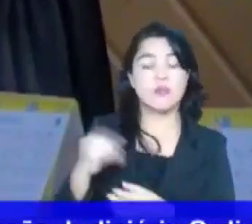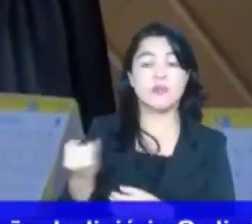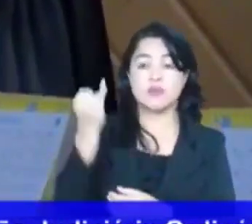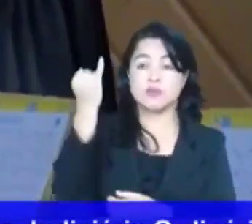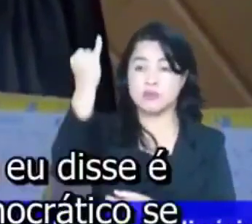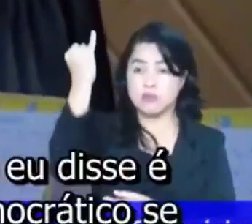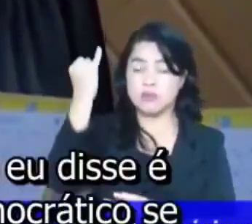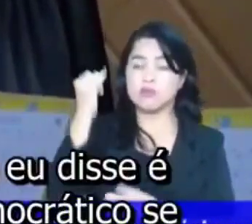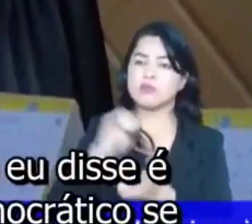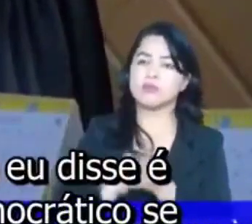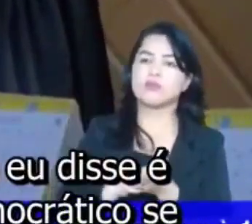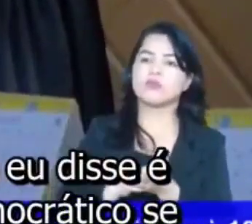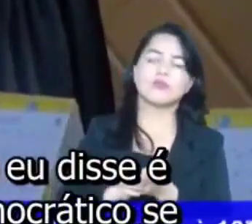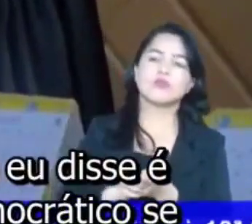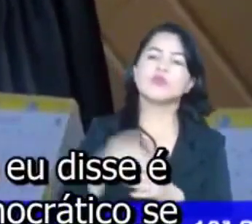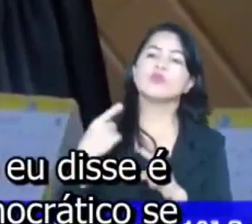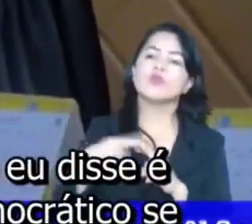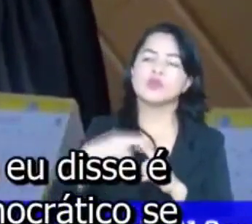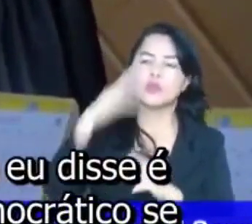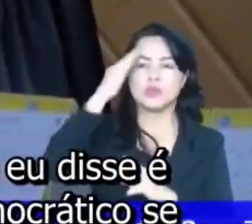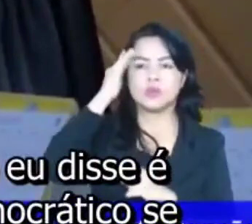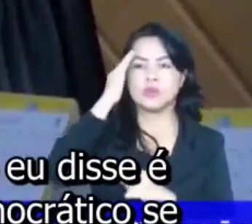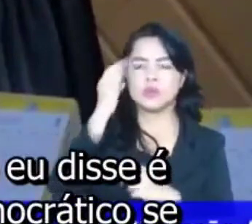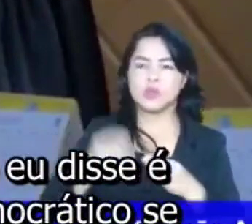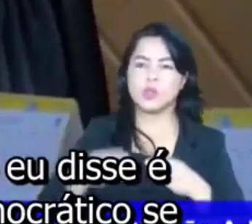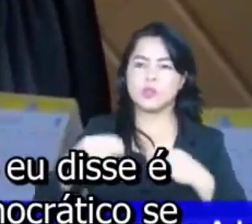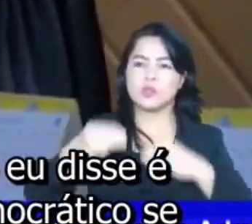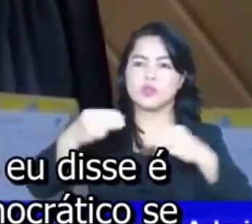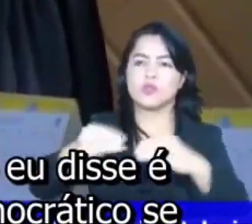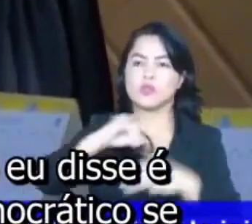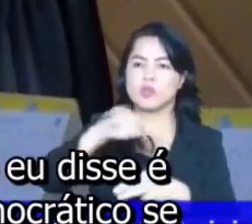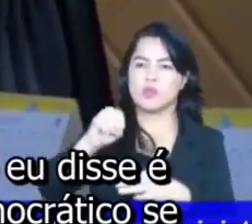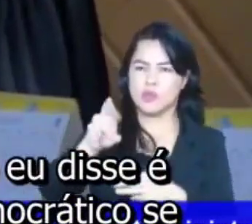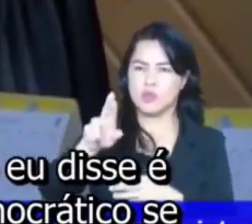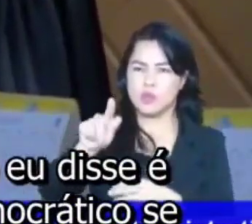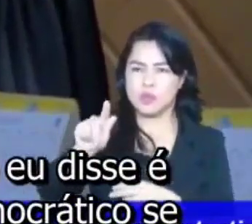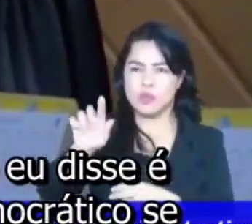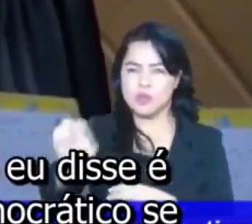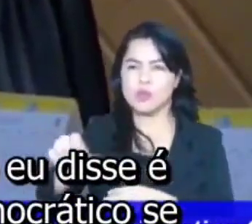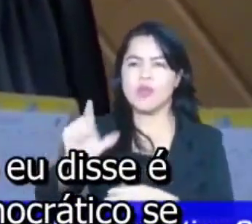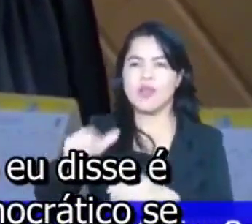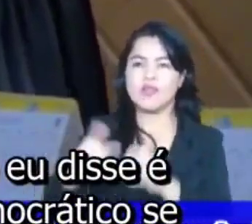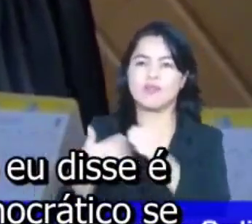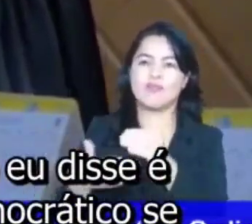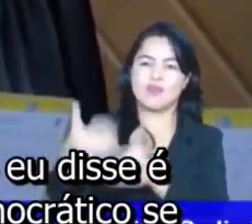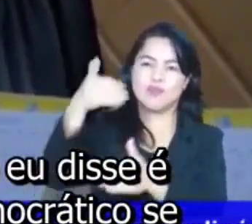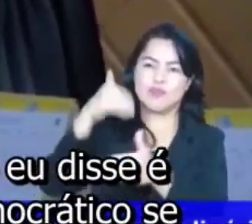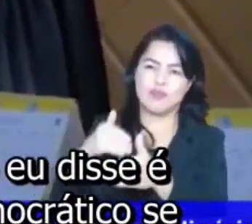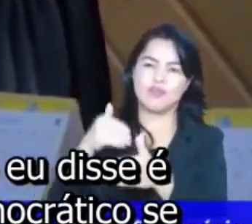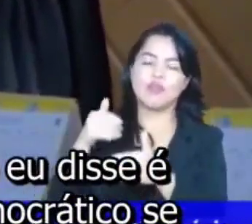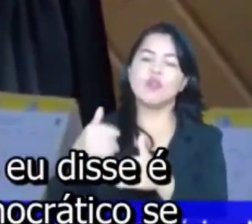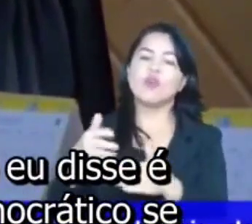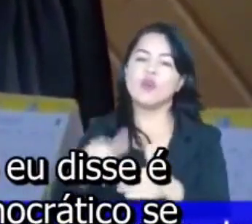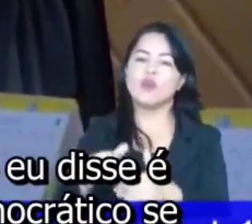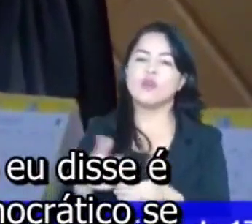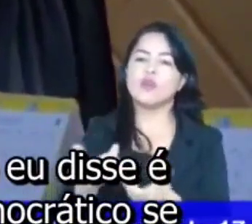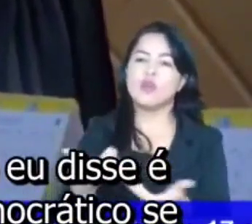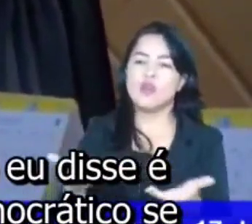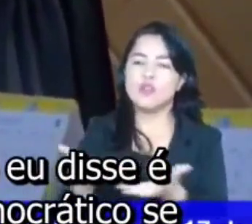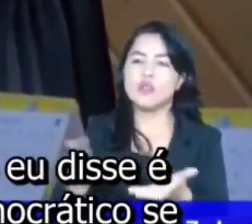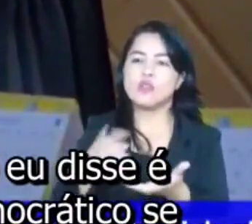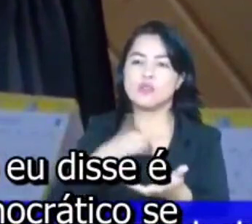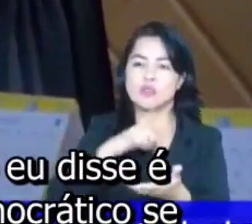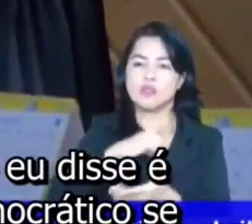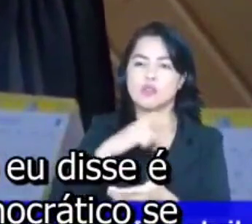pares, porque o entendimento do ministro Jorge Mussi, que, como eu disse, é posterior, portanto, mais recente, se deu